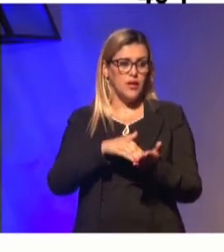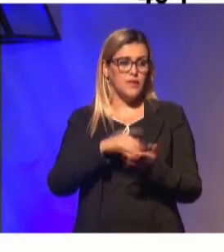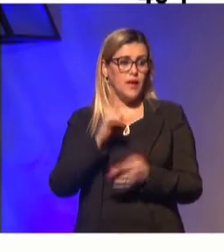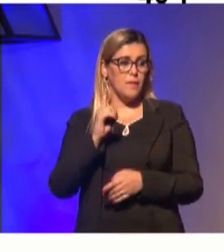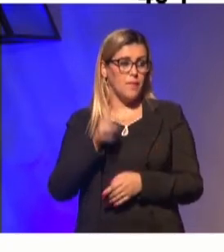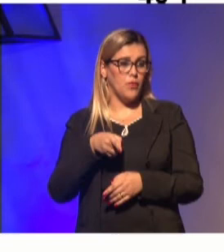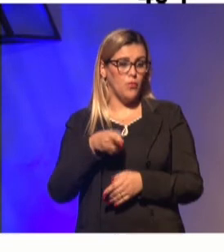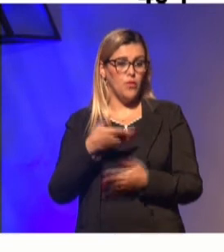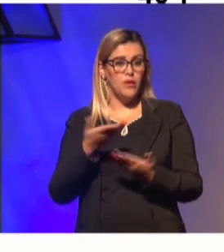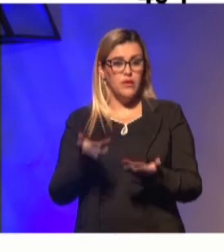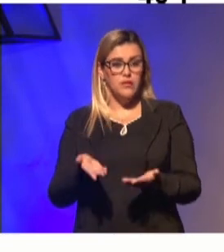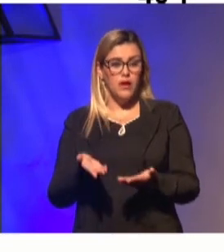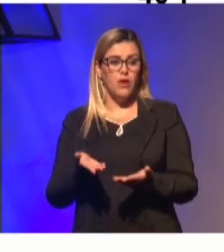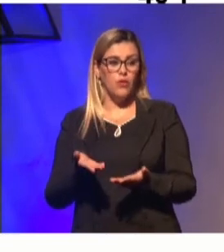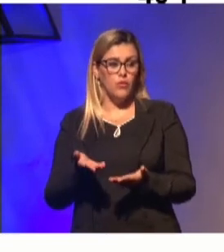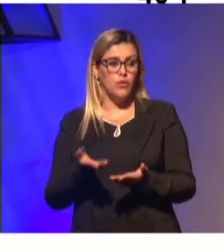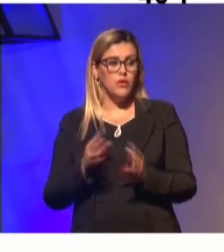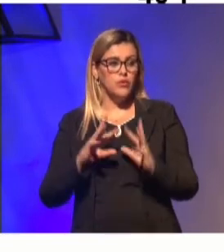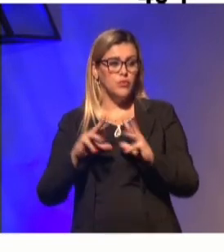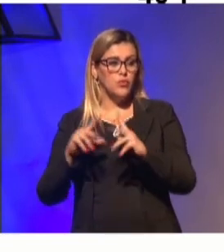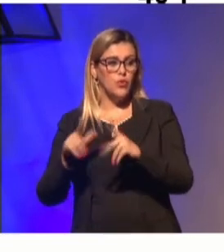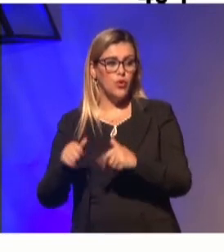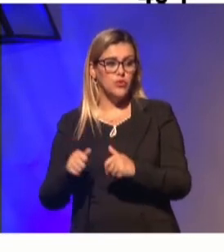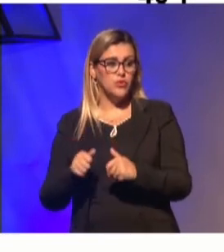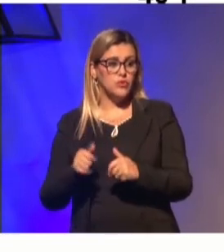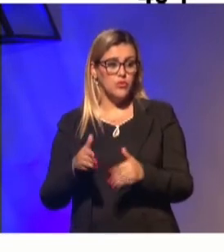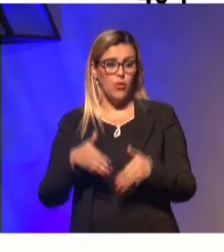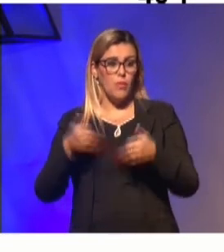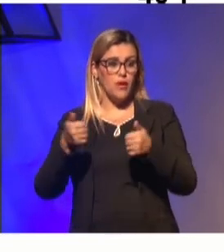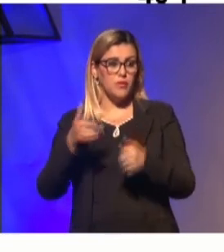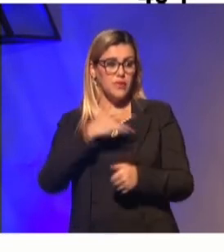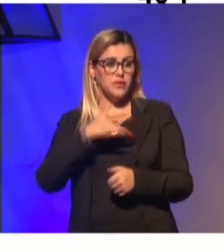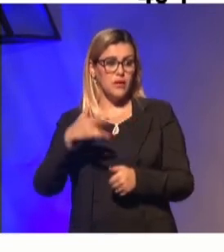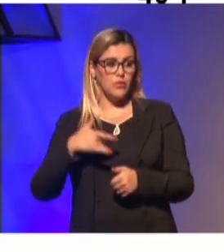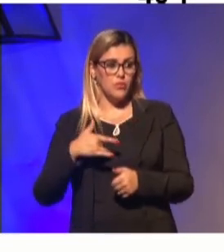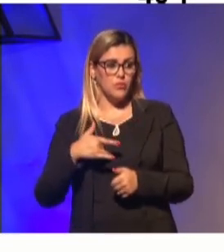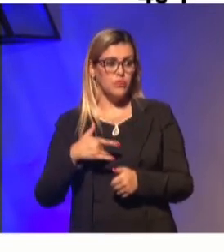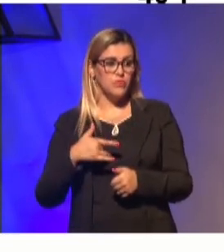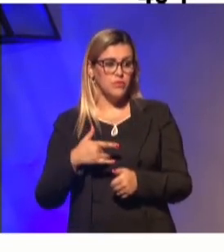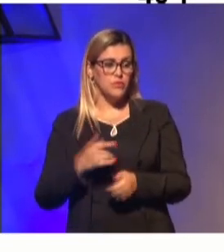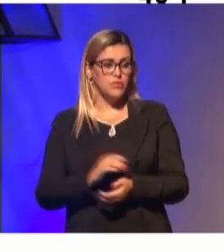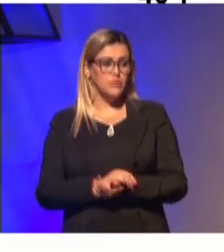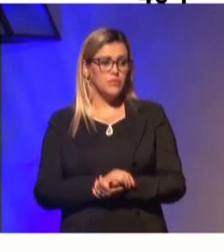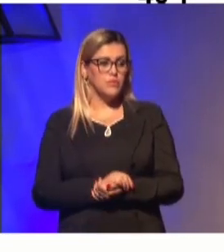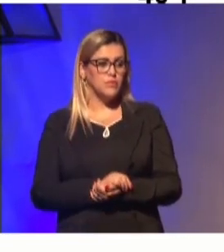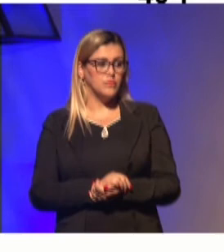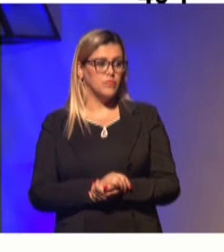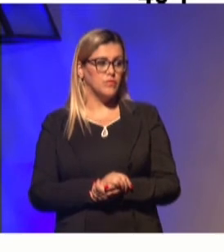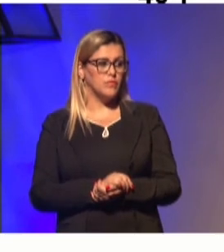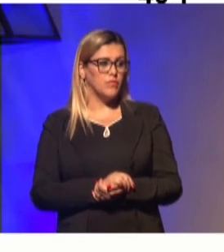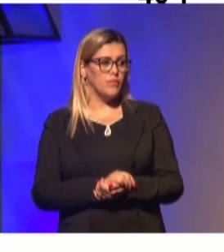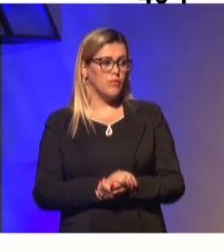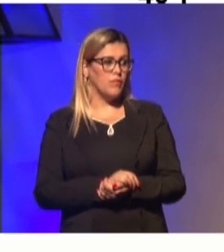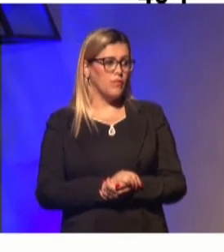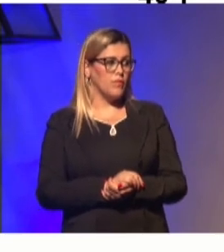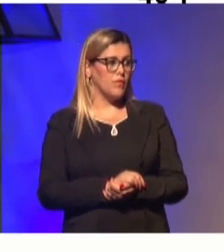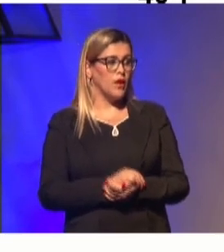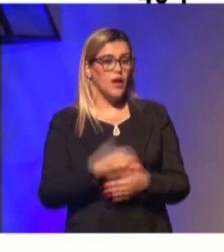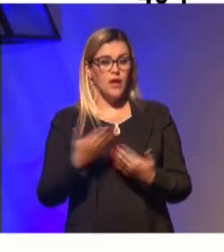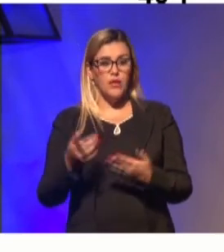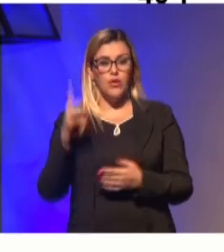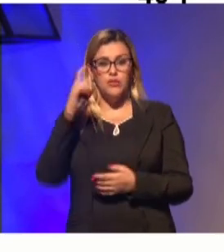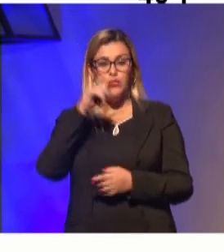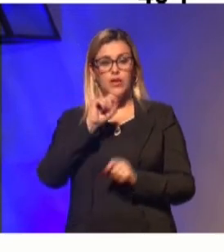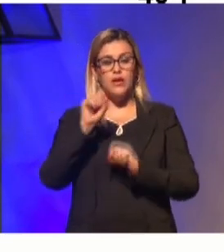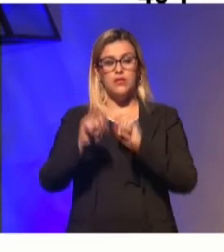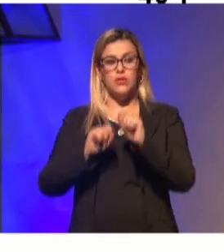1000. E praticamente todos eles com efeitos benéficos na regeneração nervosa. Então, a dificuldade agora é o